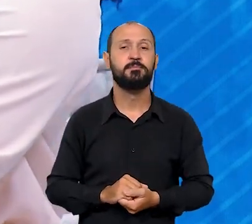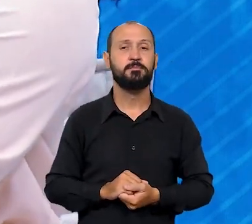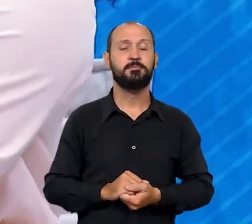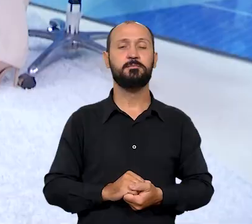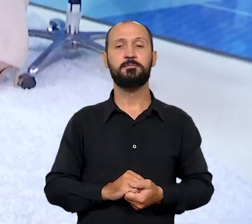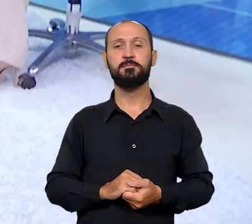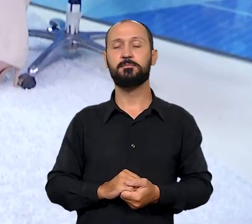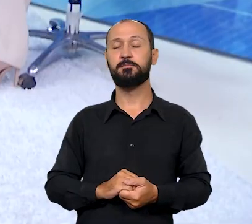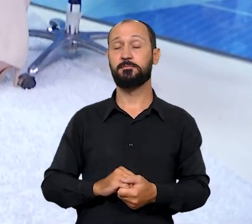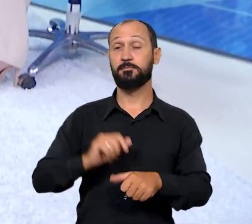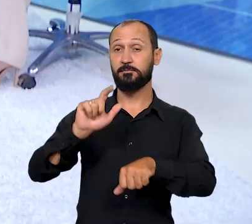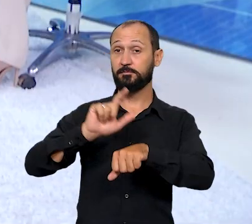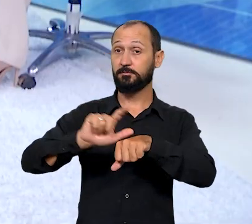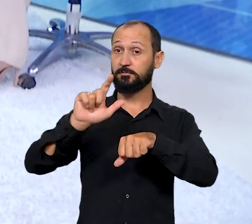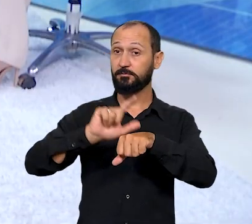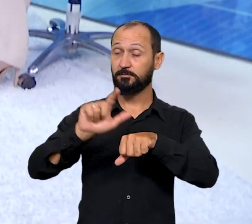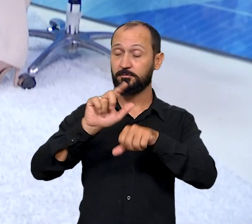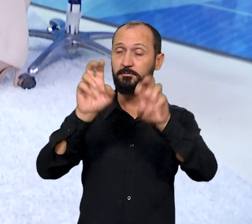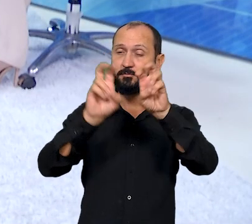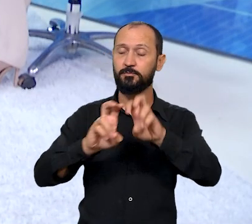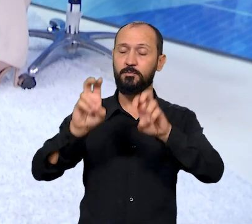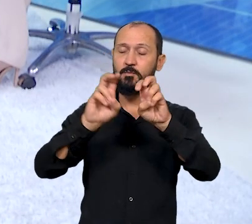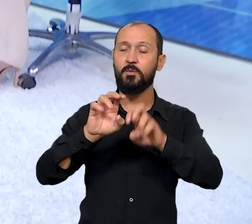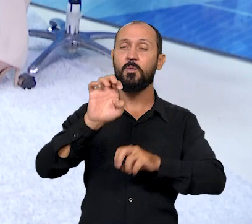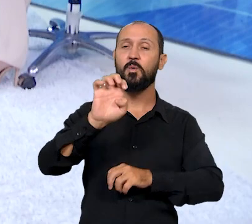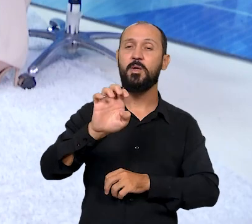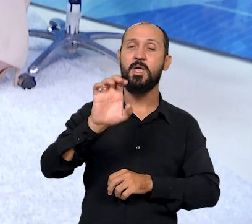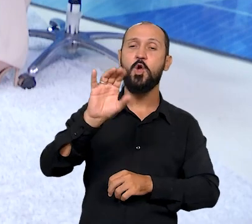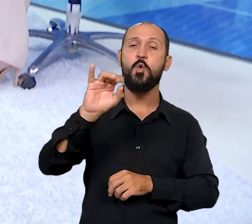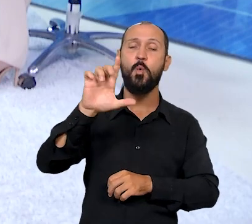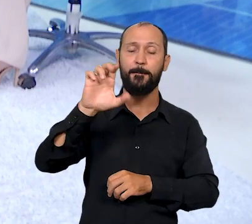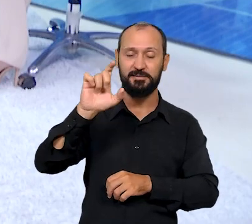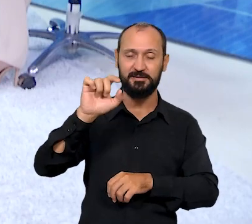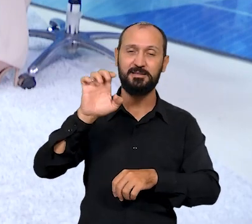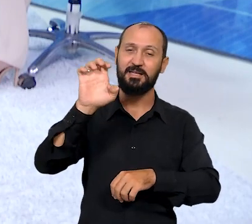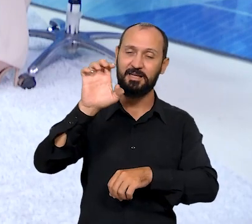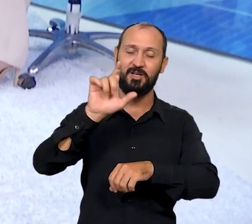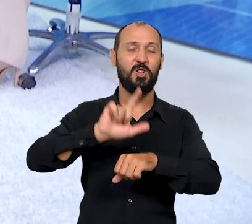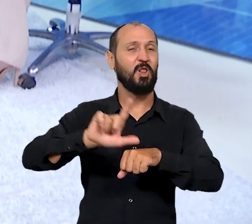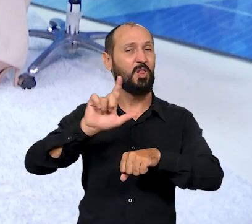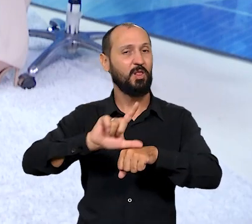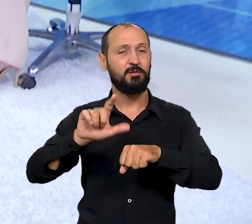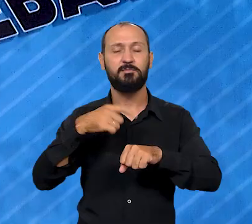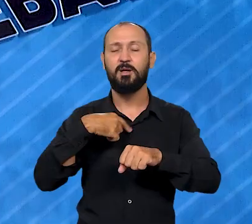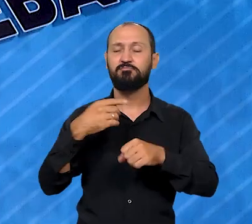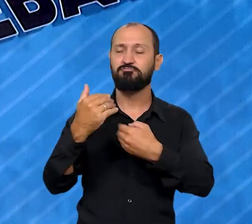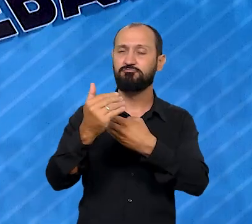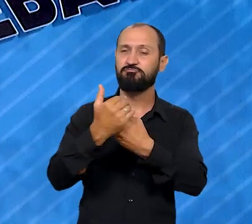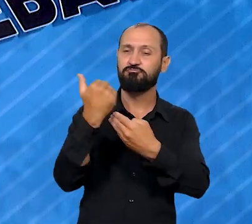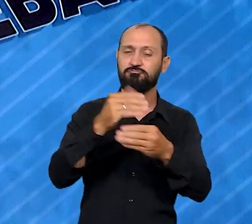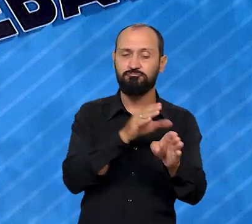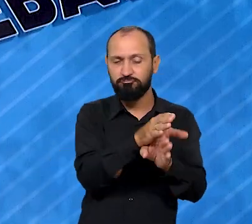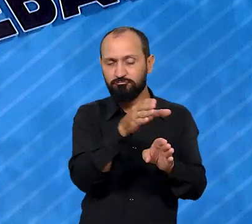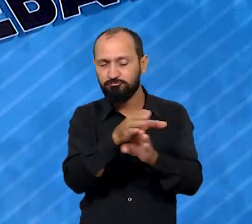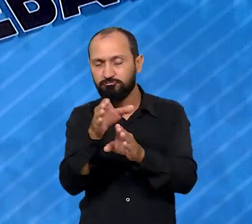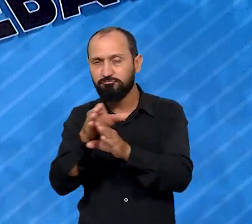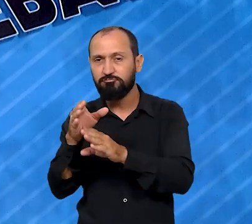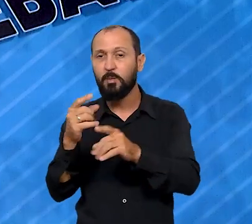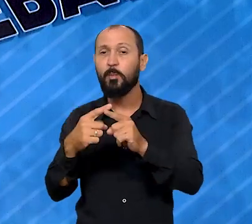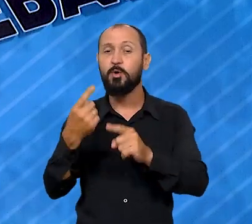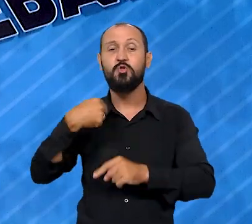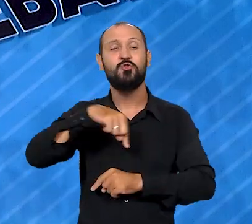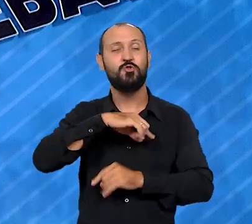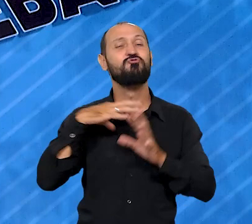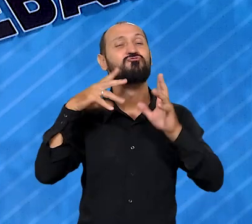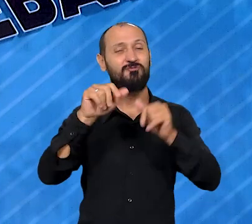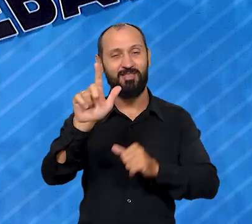compra? Com essas lojas virtuais, esse e-commerce que a gente tem o costume de falar, a orientação maior para